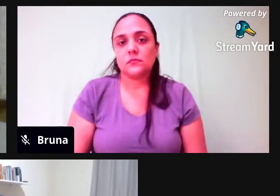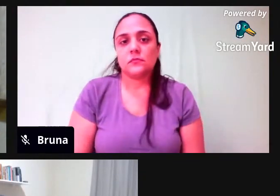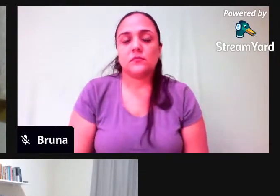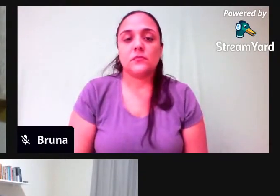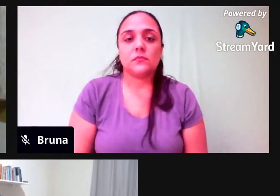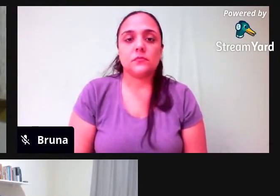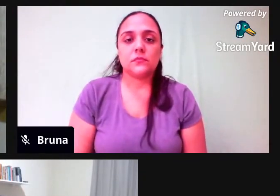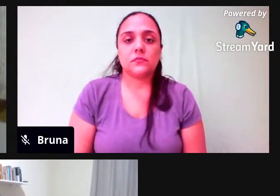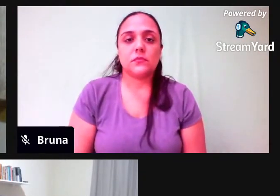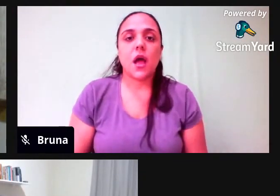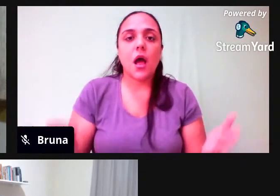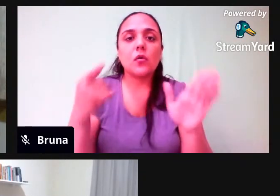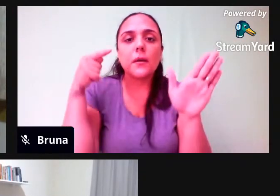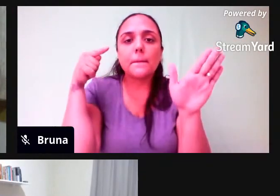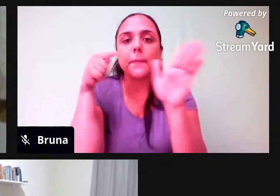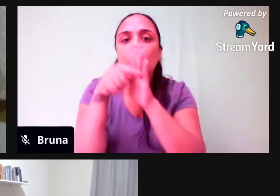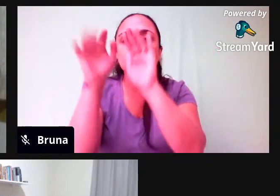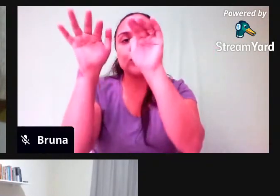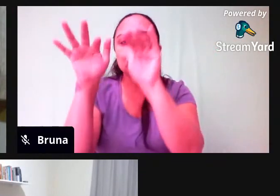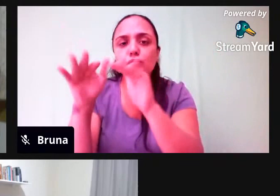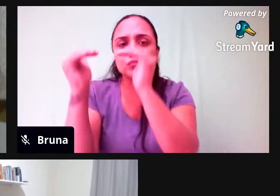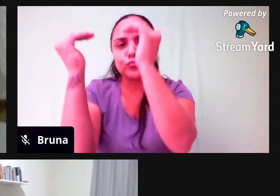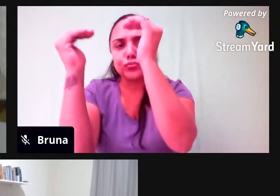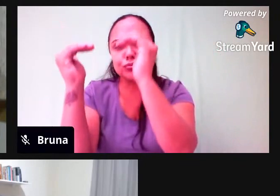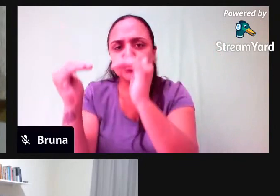Pode colocar as perguntas na tela.